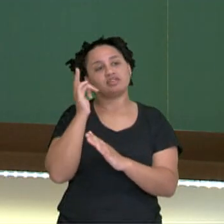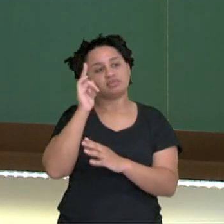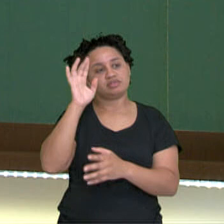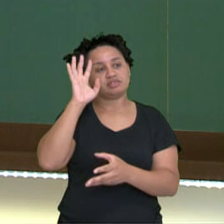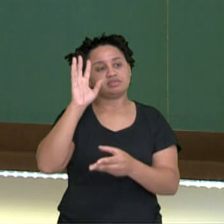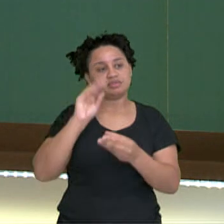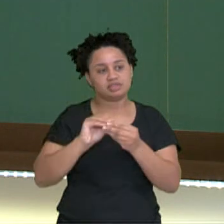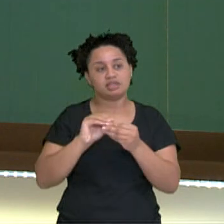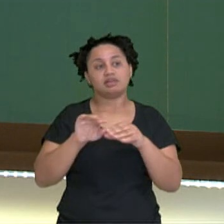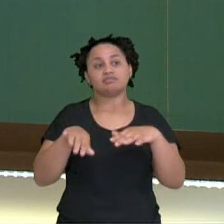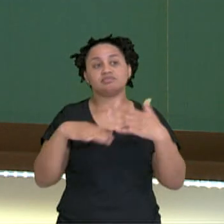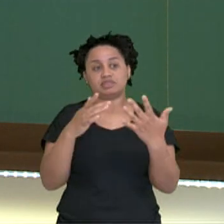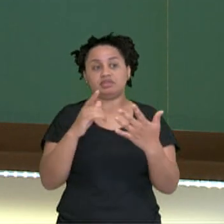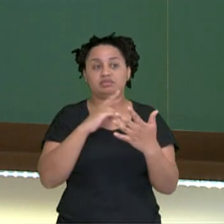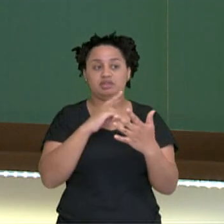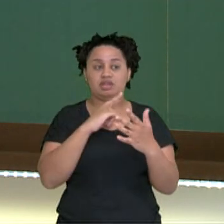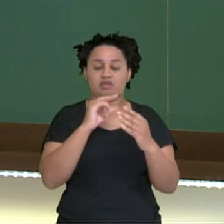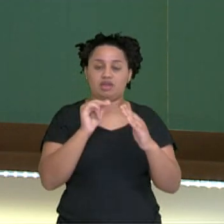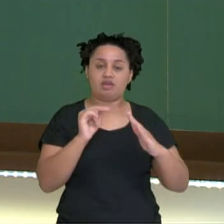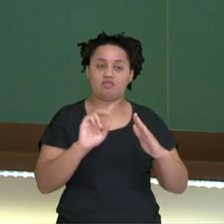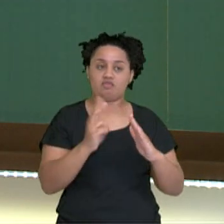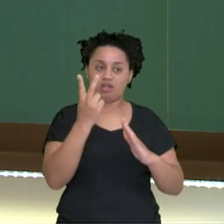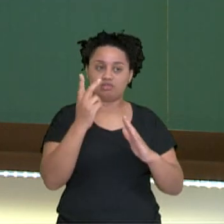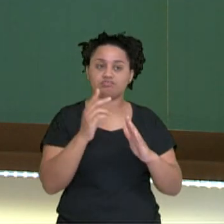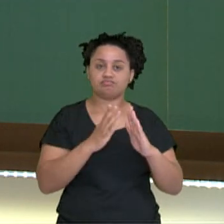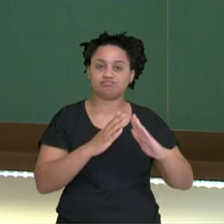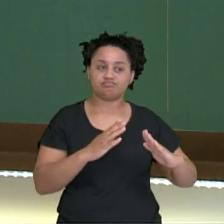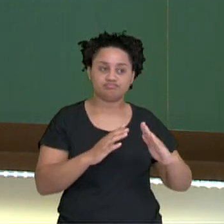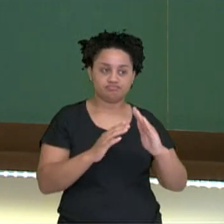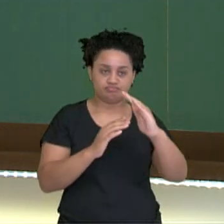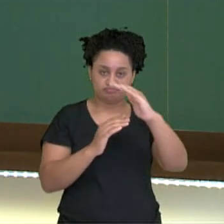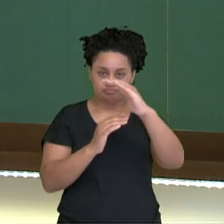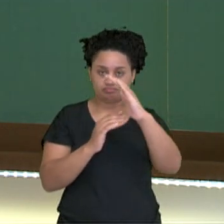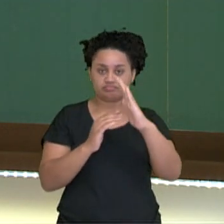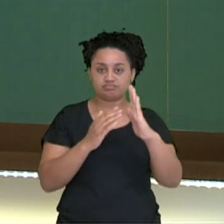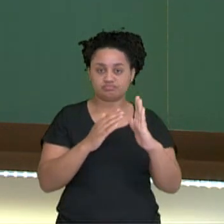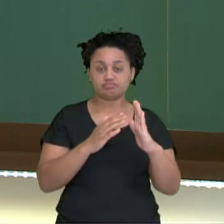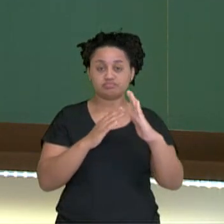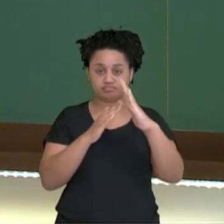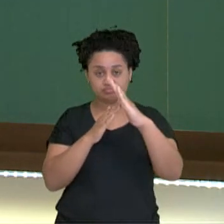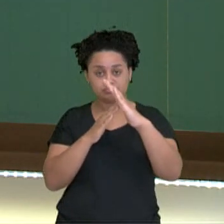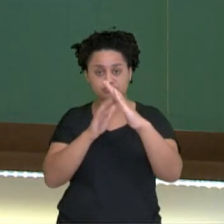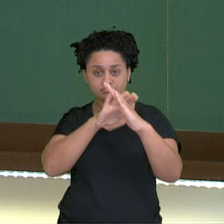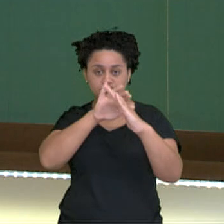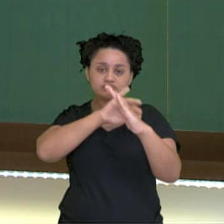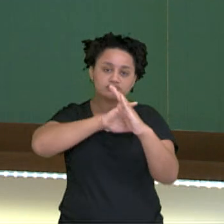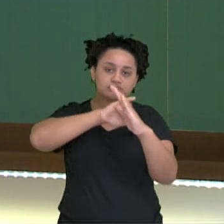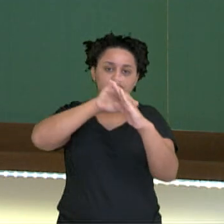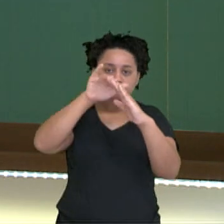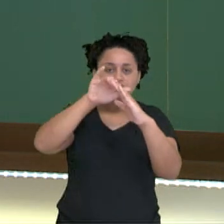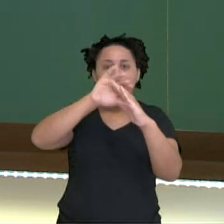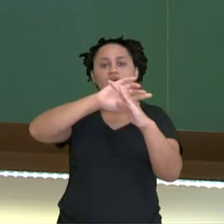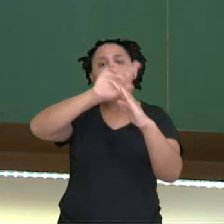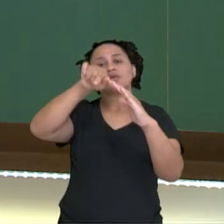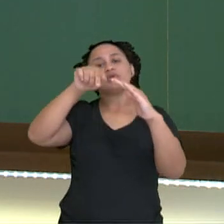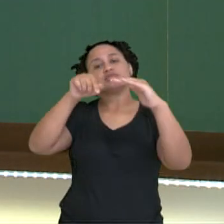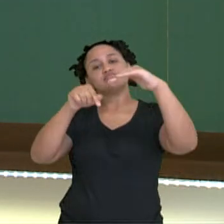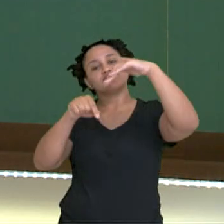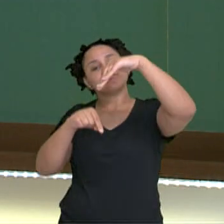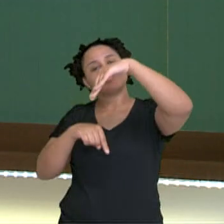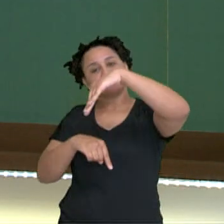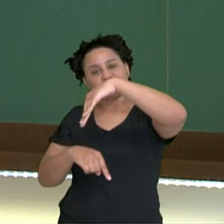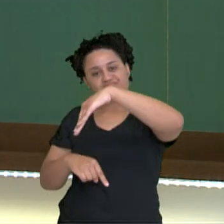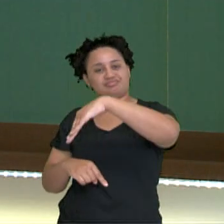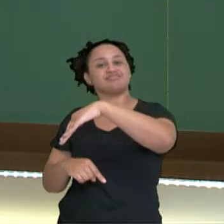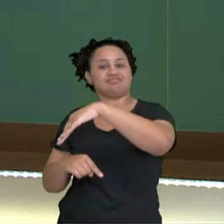resolver. Então, eu tenho um valor crescente nesse ramo do lado esquerdo da curva e ele é decrescente